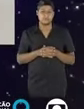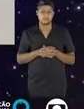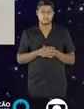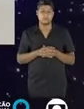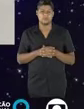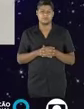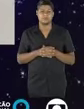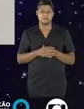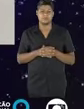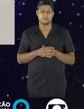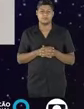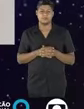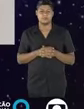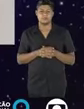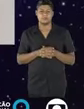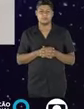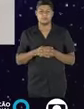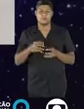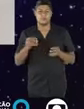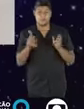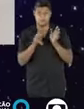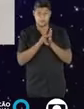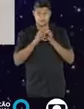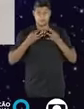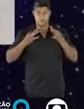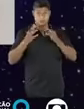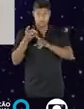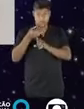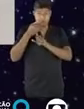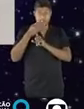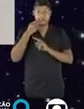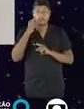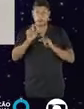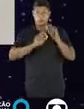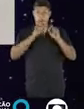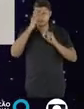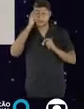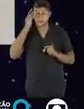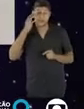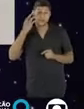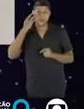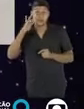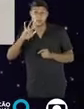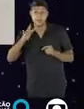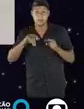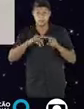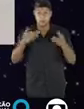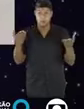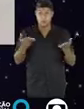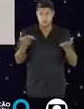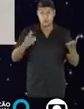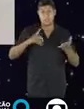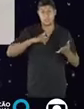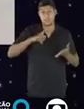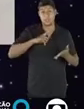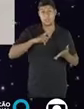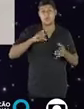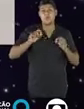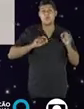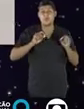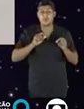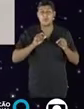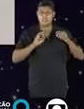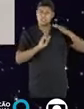muito importante na questão da tecnologia e desenvolvimento, só para falar que as pessoas não estão sabendo, mas hoje as pessoas já têm. Existe